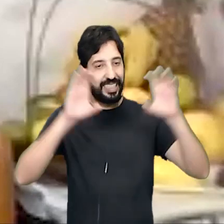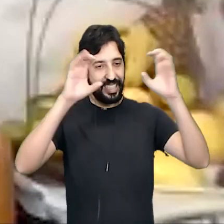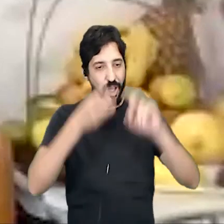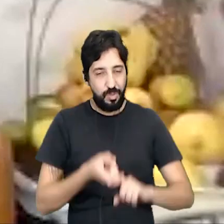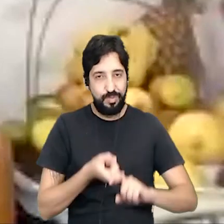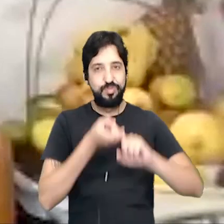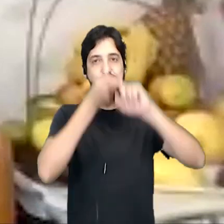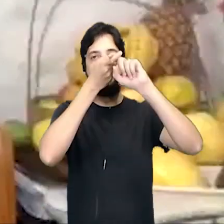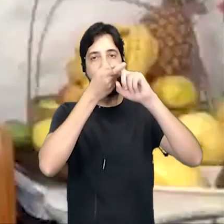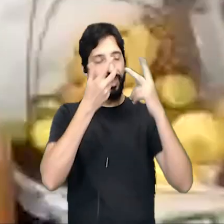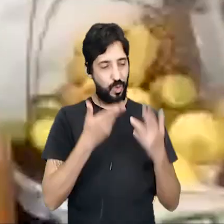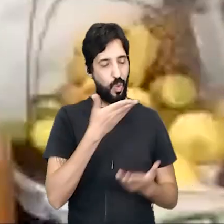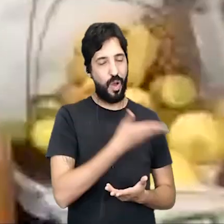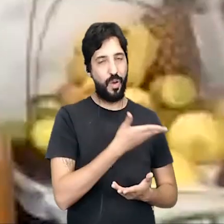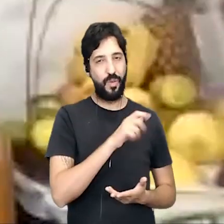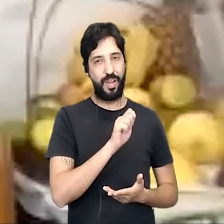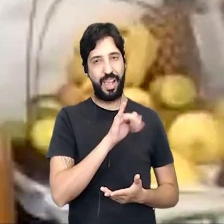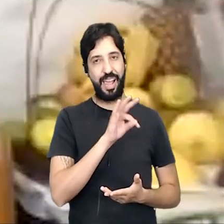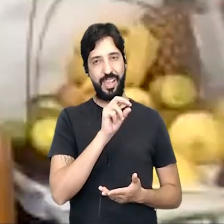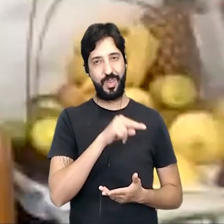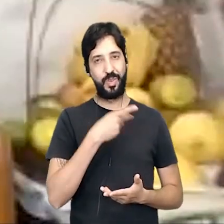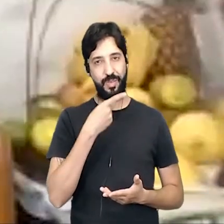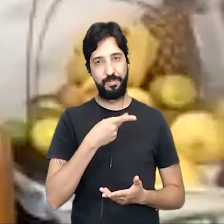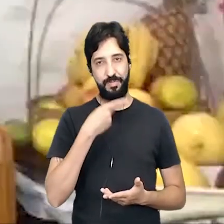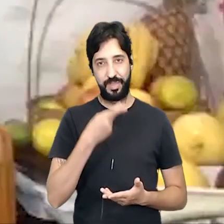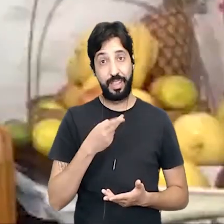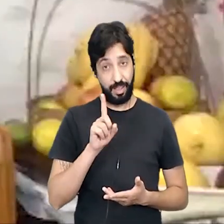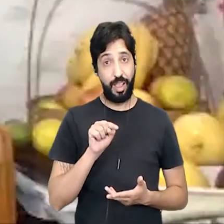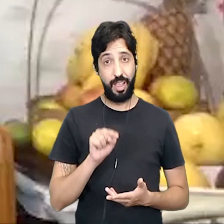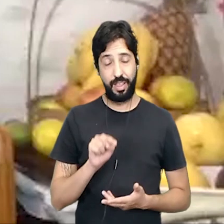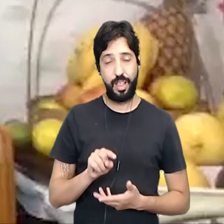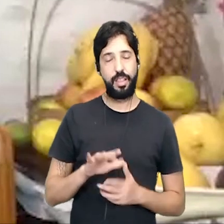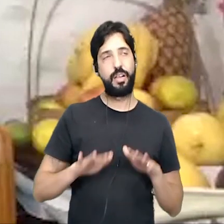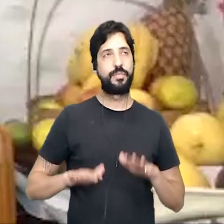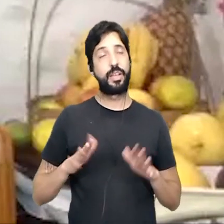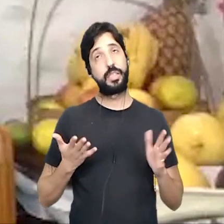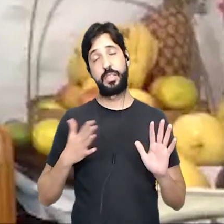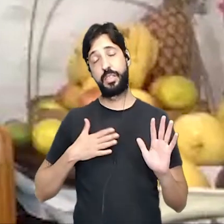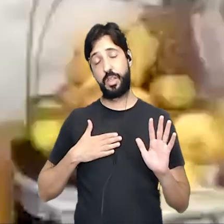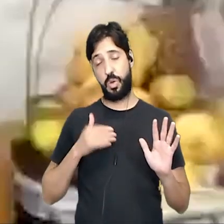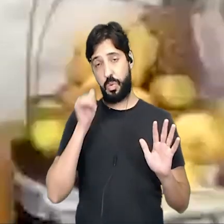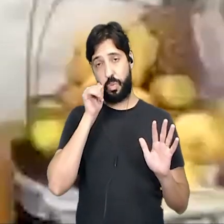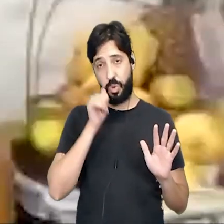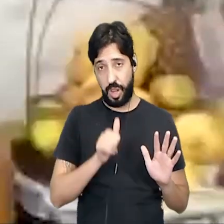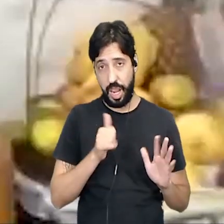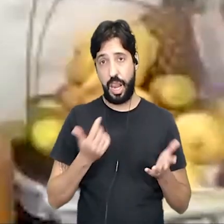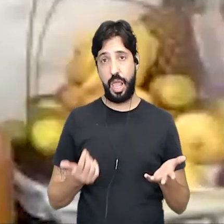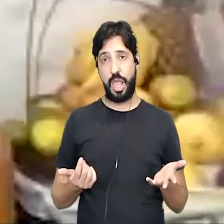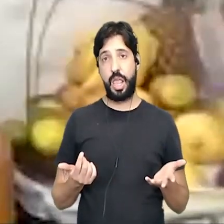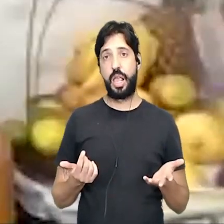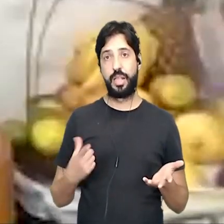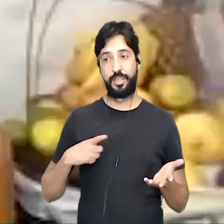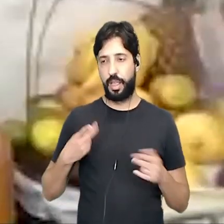dançar e cantar para suspender o céu, que tanto o Ailton fala, para mim é isso, assim,